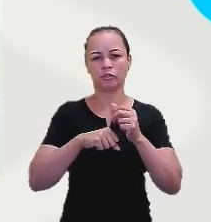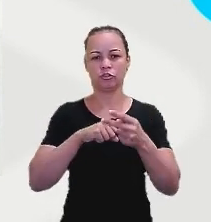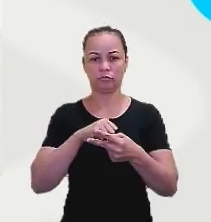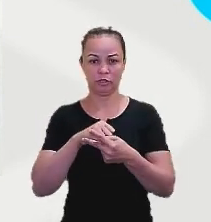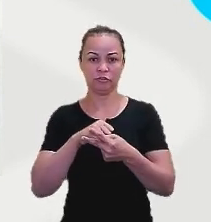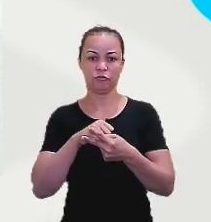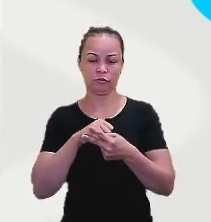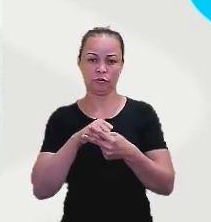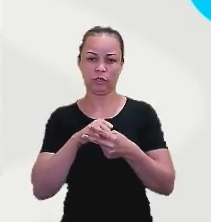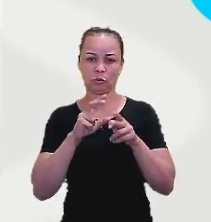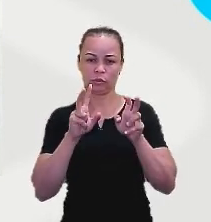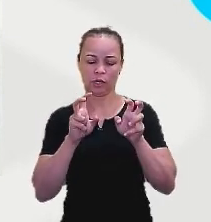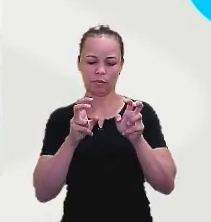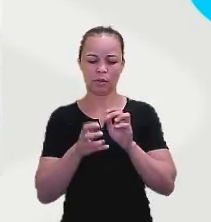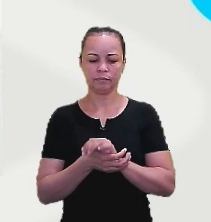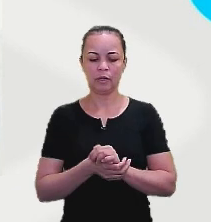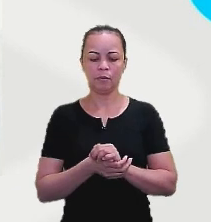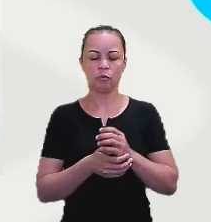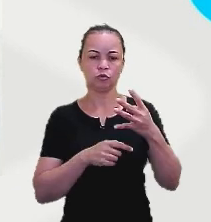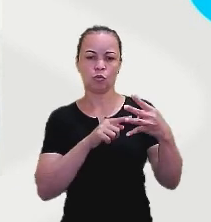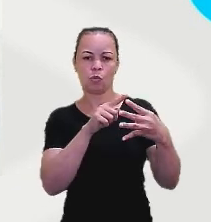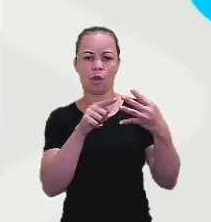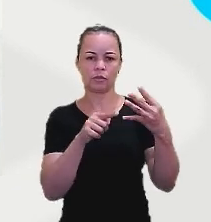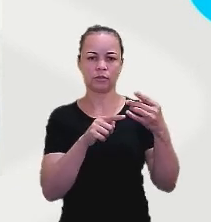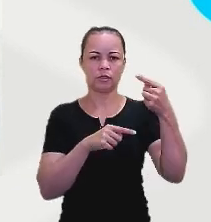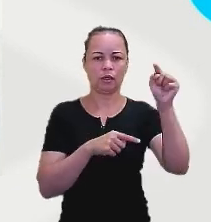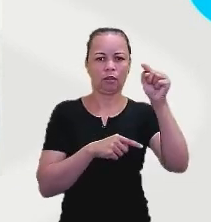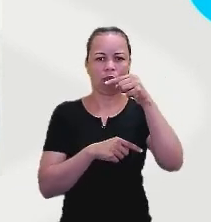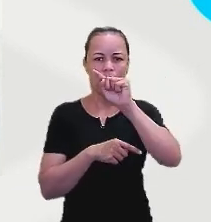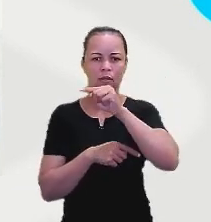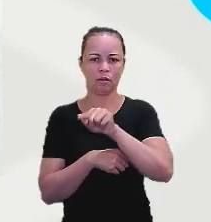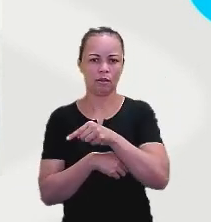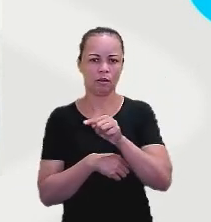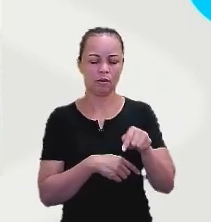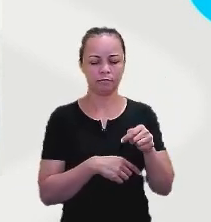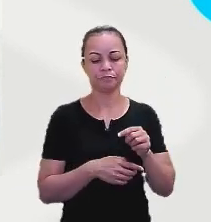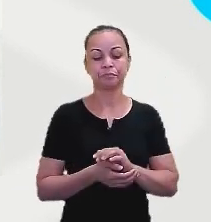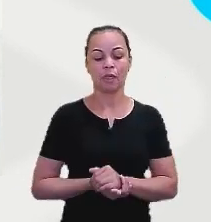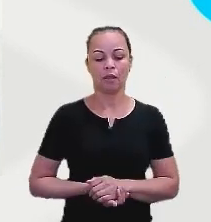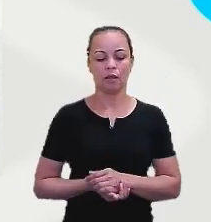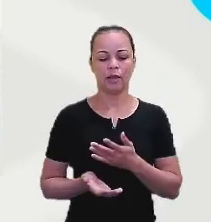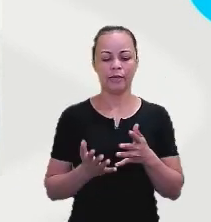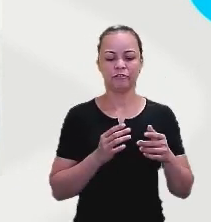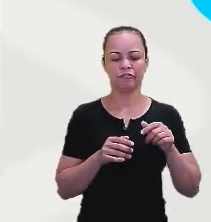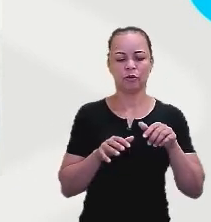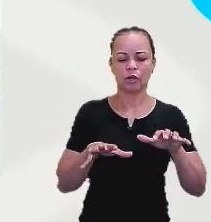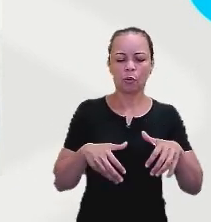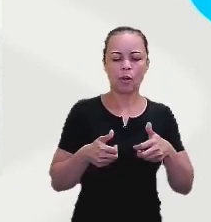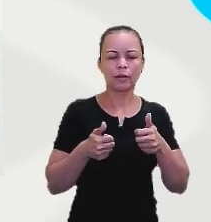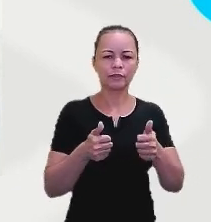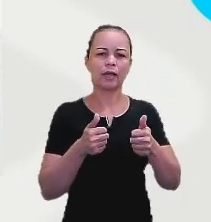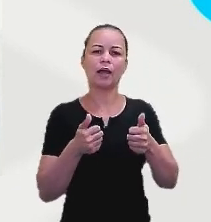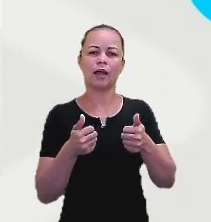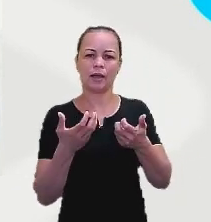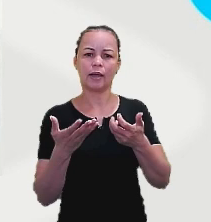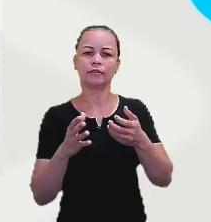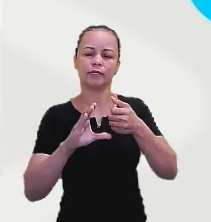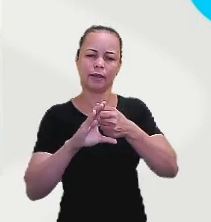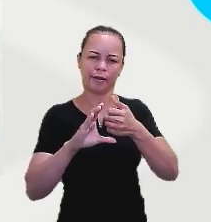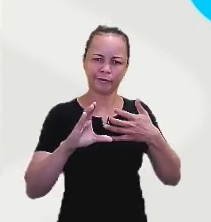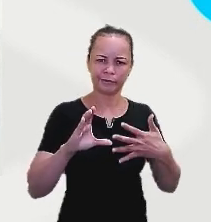Então, puxou aí 4 setinhas, ó. Então, ela falou ali que é uma qualidade, pode representar aí também